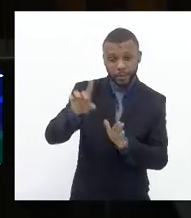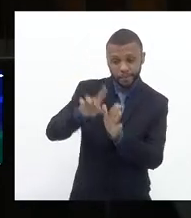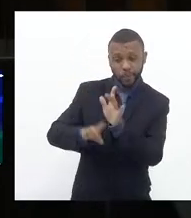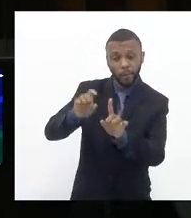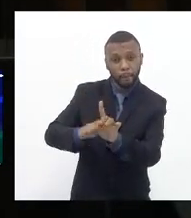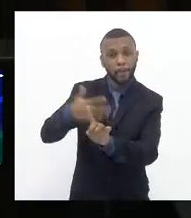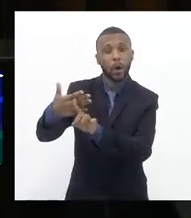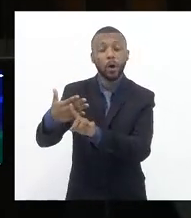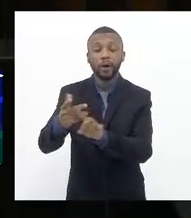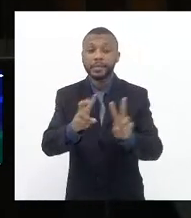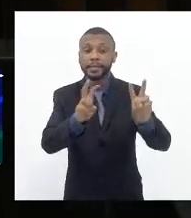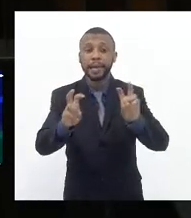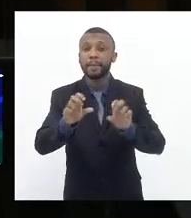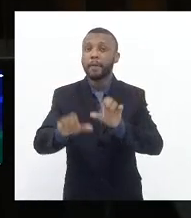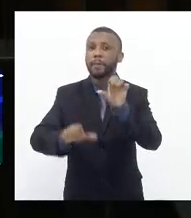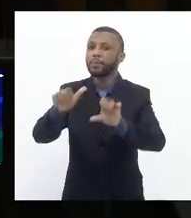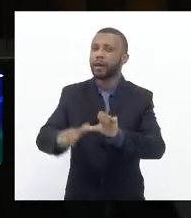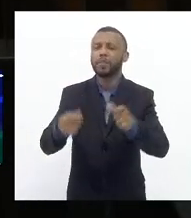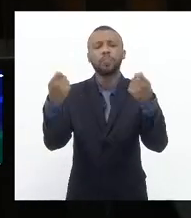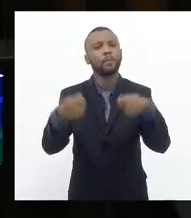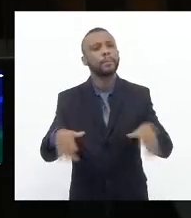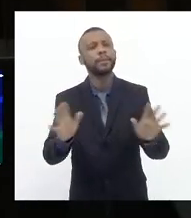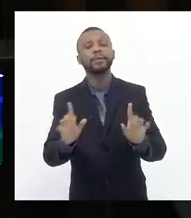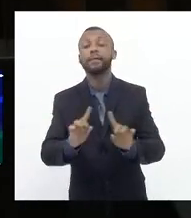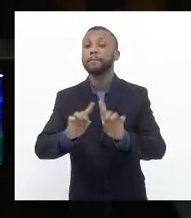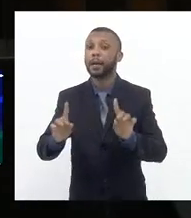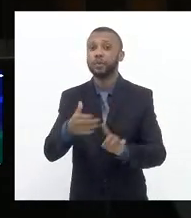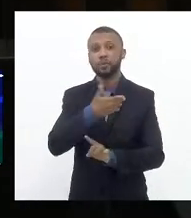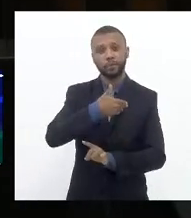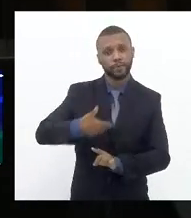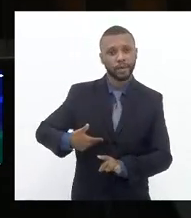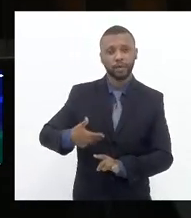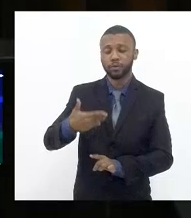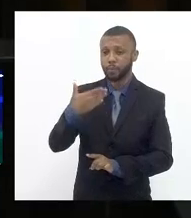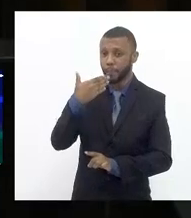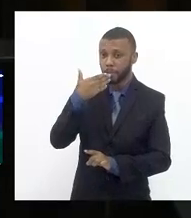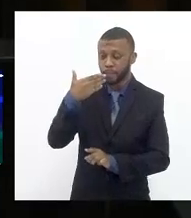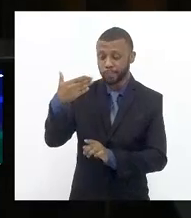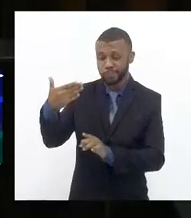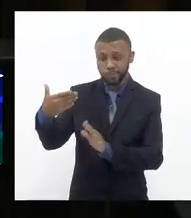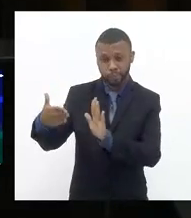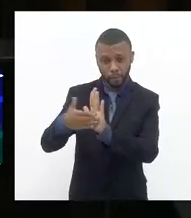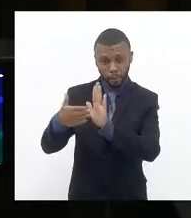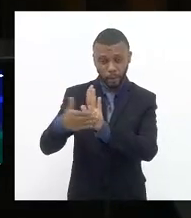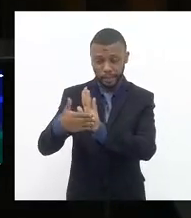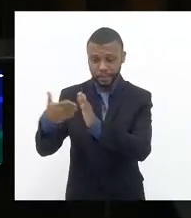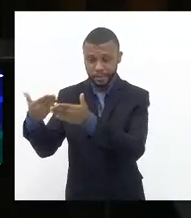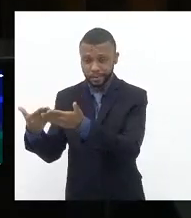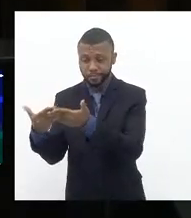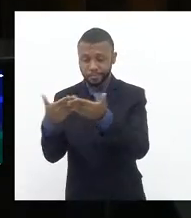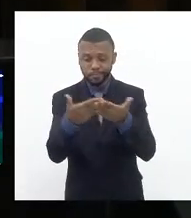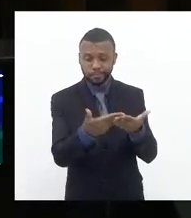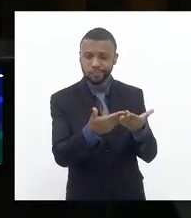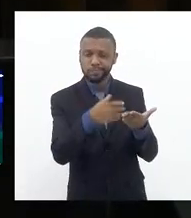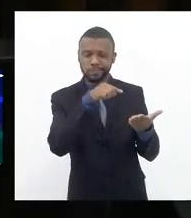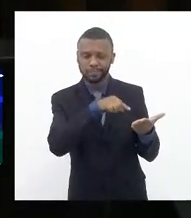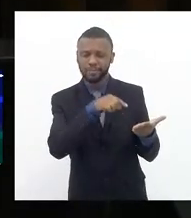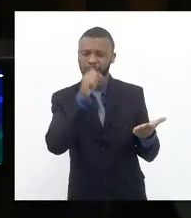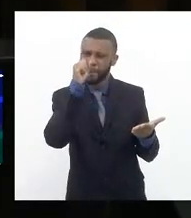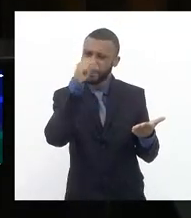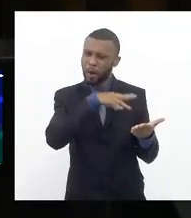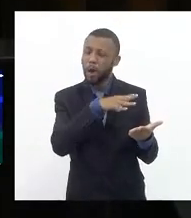precisa. Mas o governo mandou uma proposta perniciosa. Eu quero citar, na